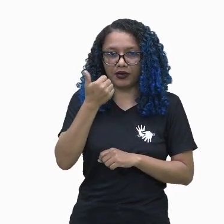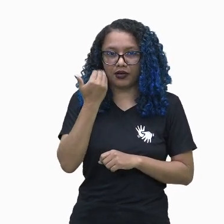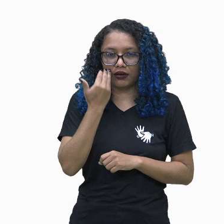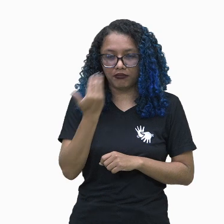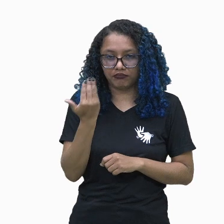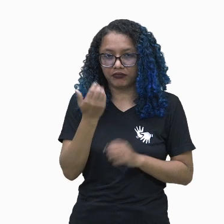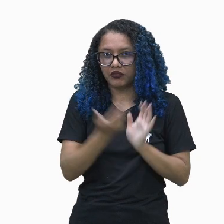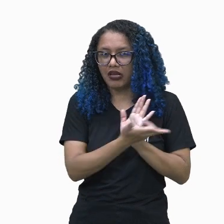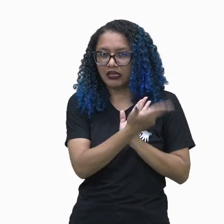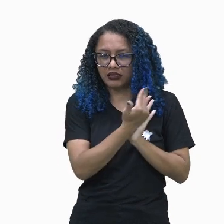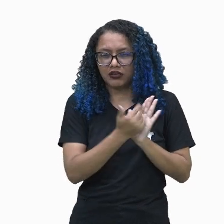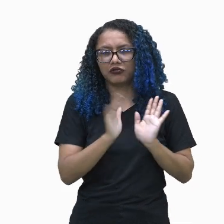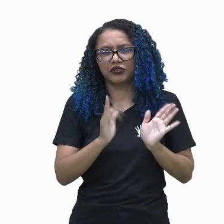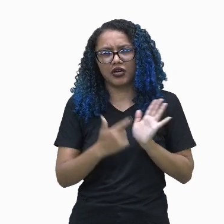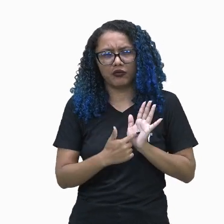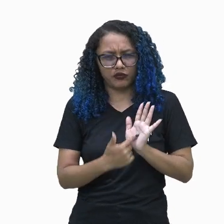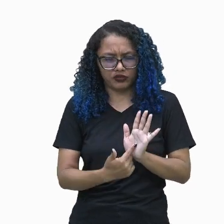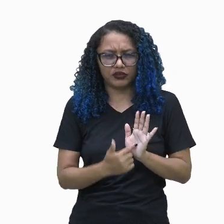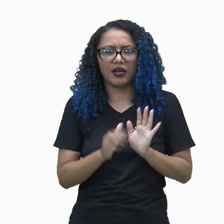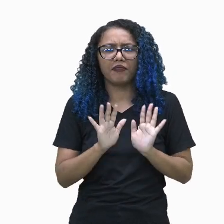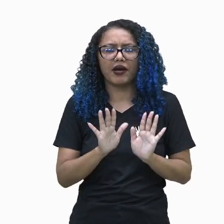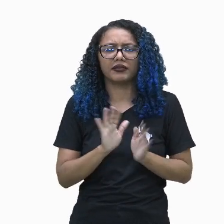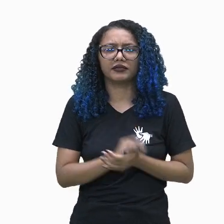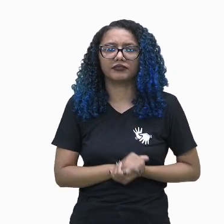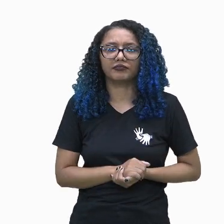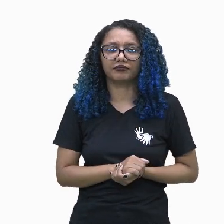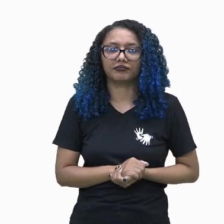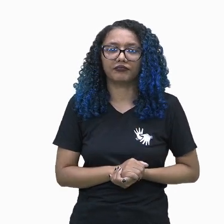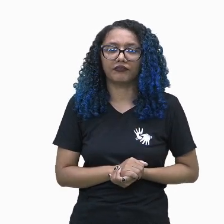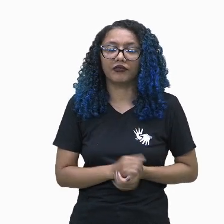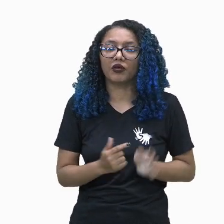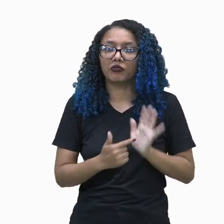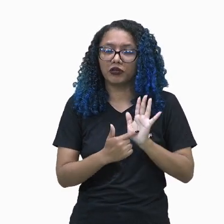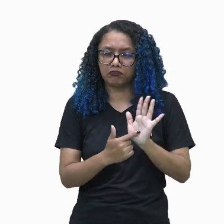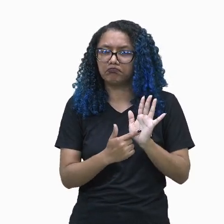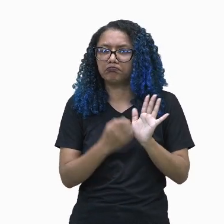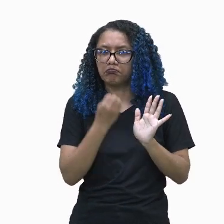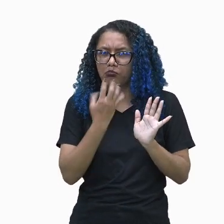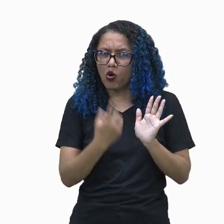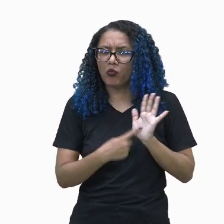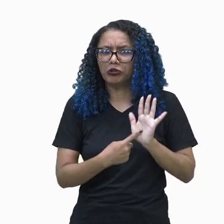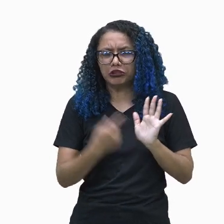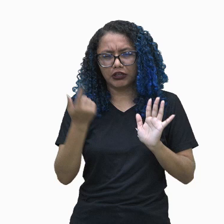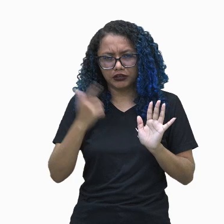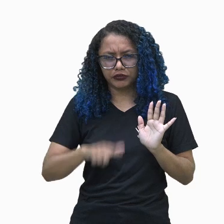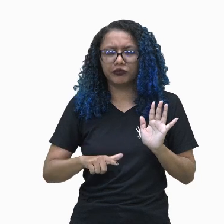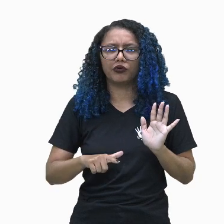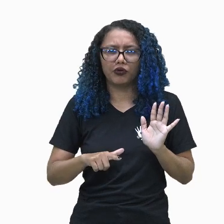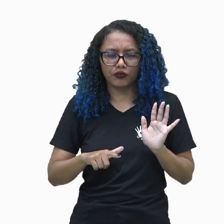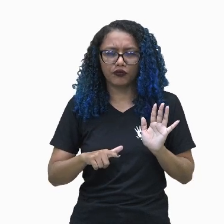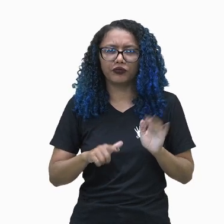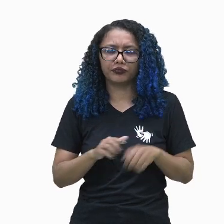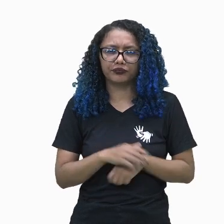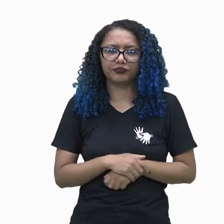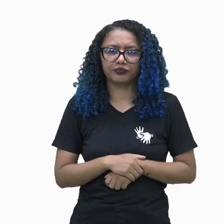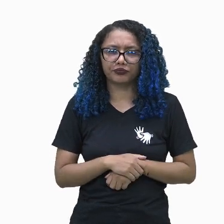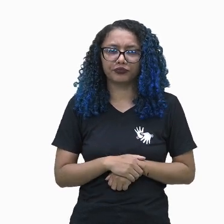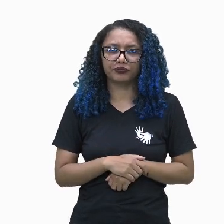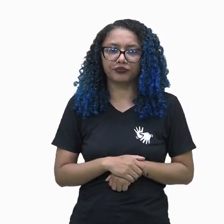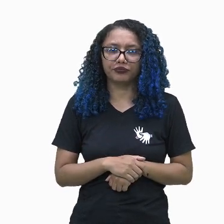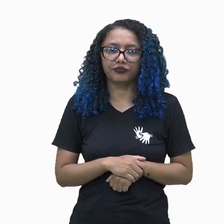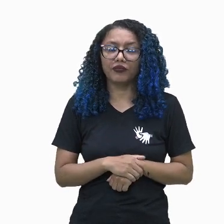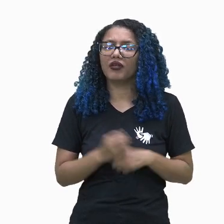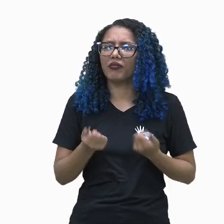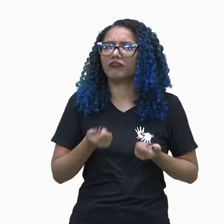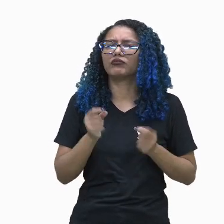didático, ele já foi mostrado anteriormente, mas mostra aqui que ele é sempre bem eficiente para